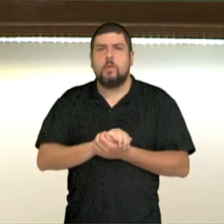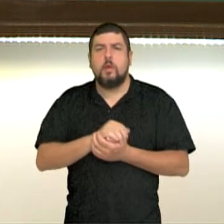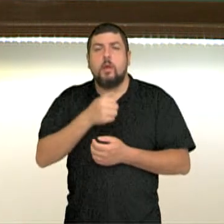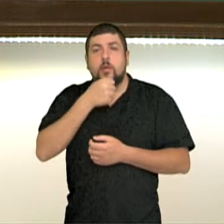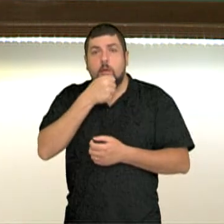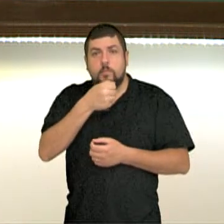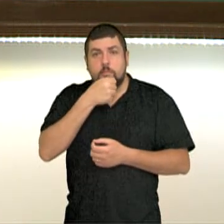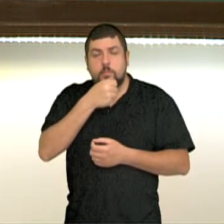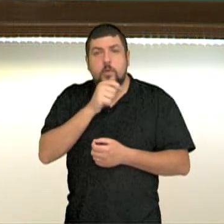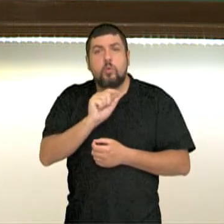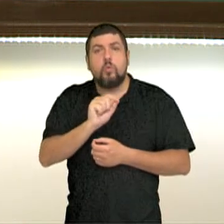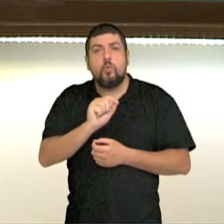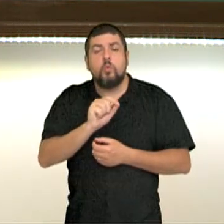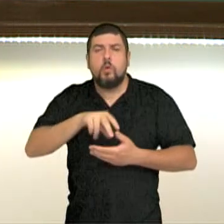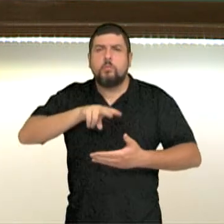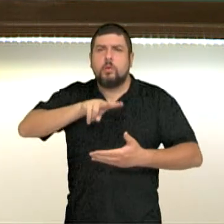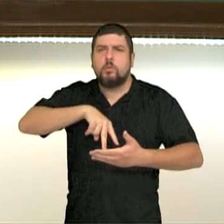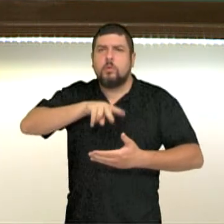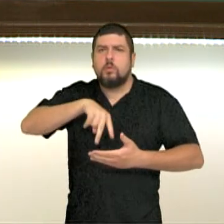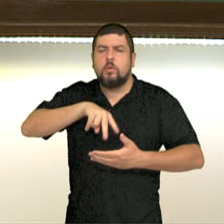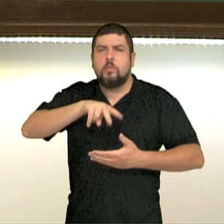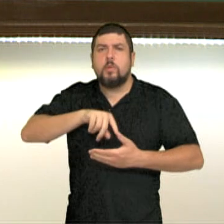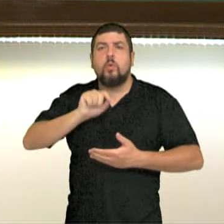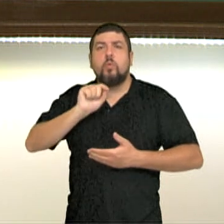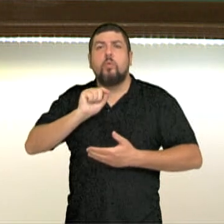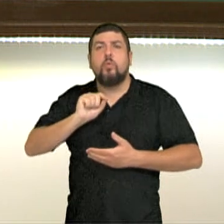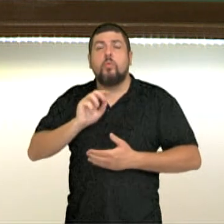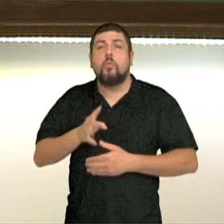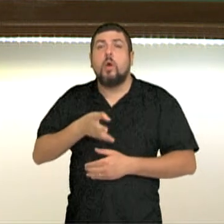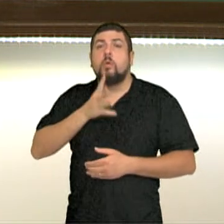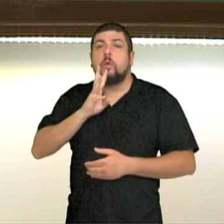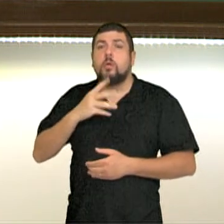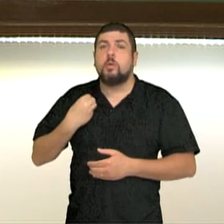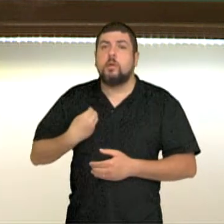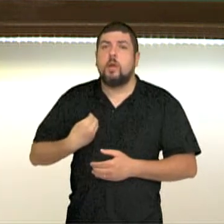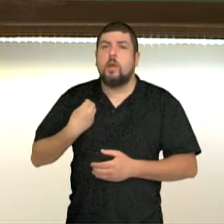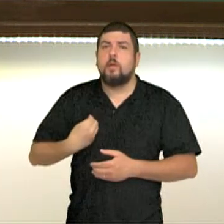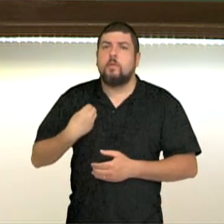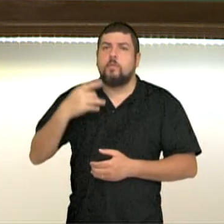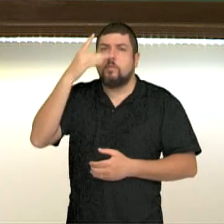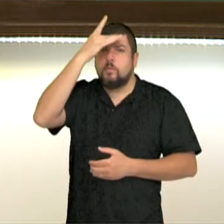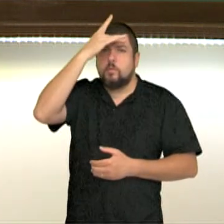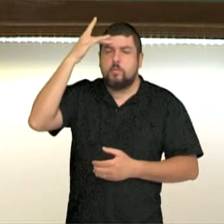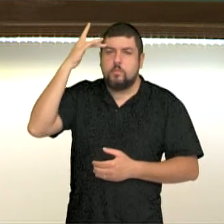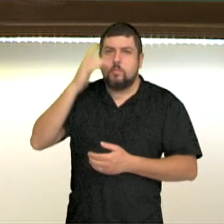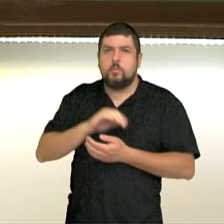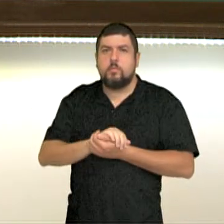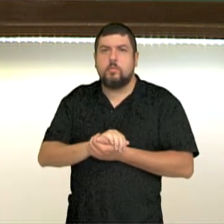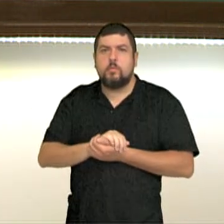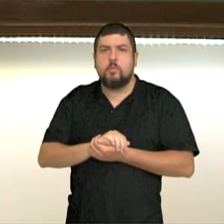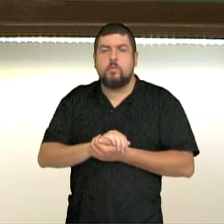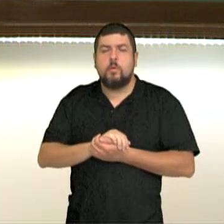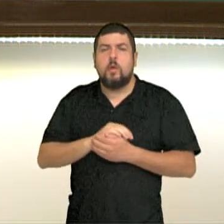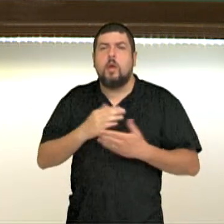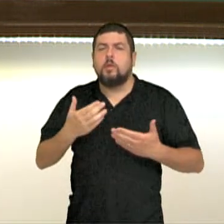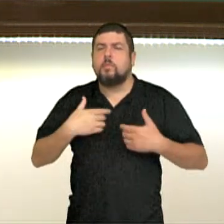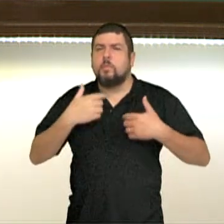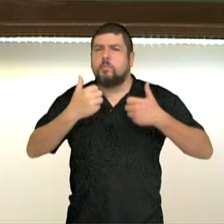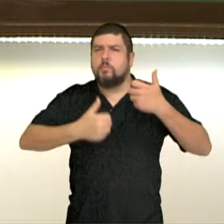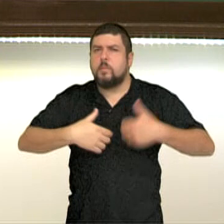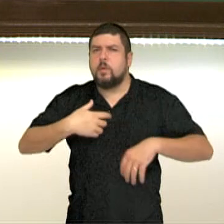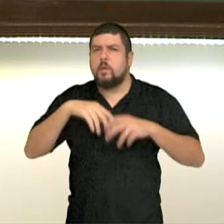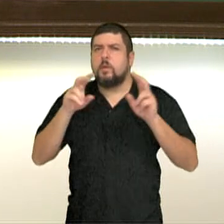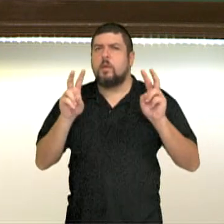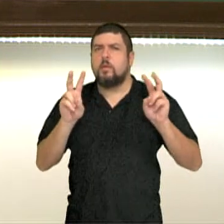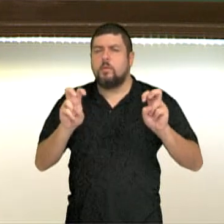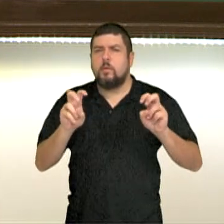um pouco mais a respeito da vida de uma pessoa, geralmente uma vida vai ser falada a respeito daquele tema, e